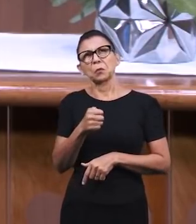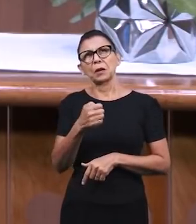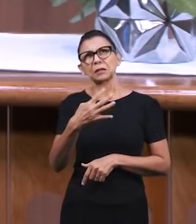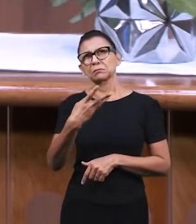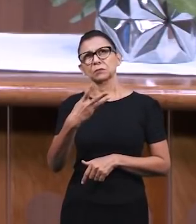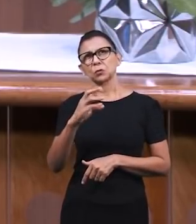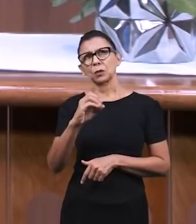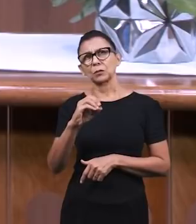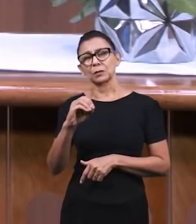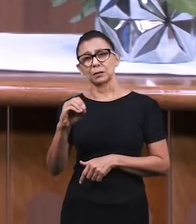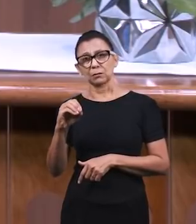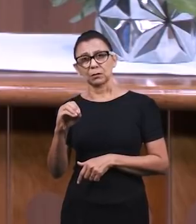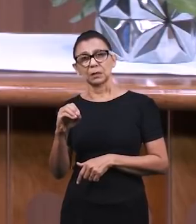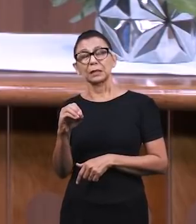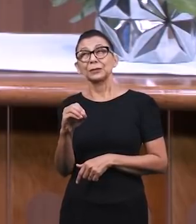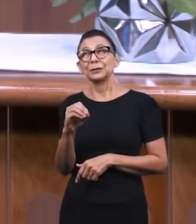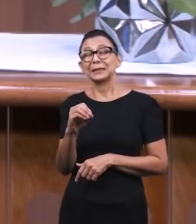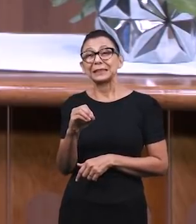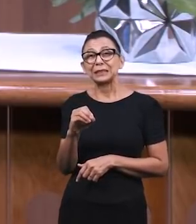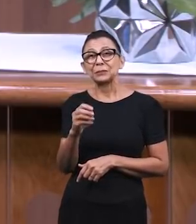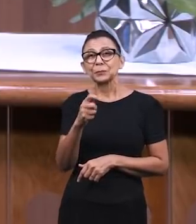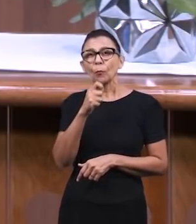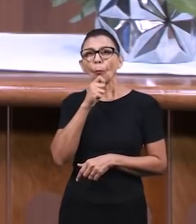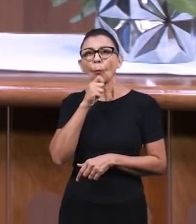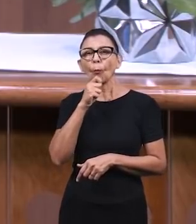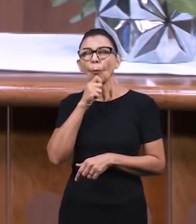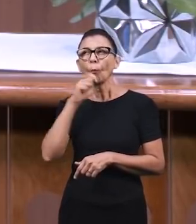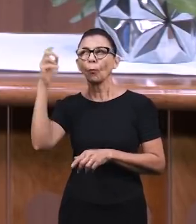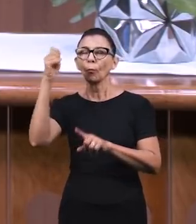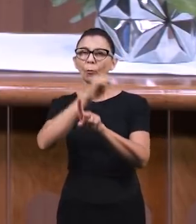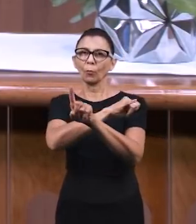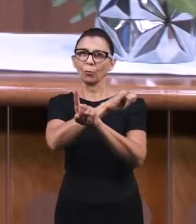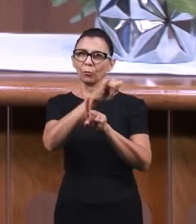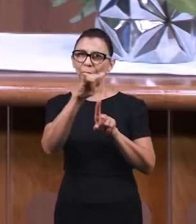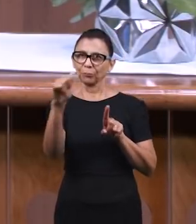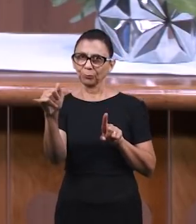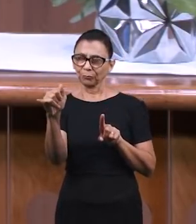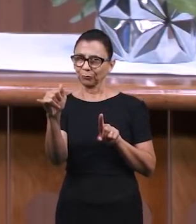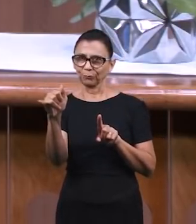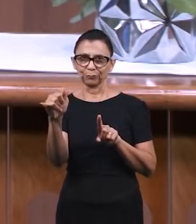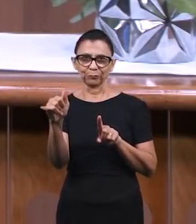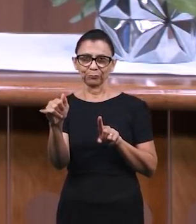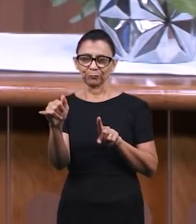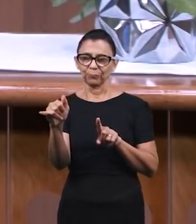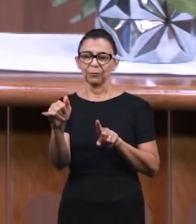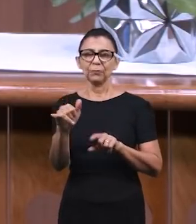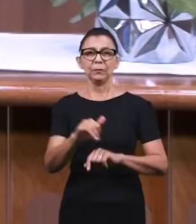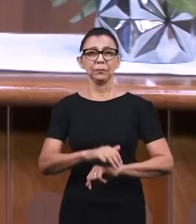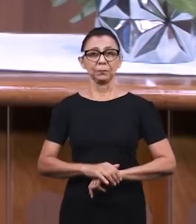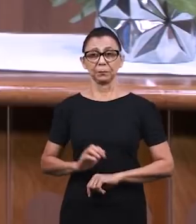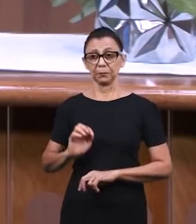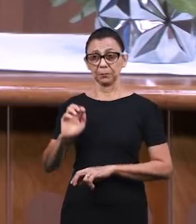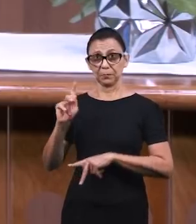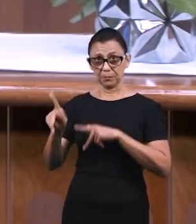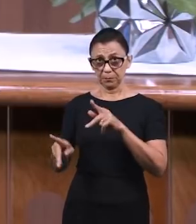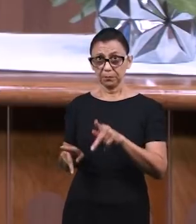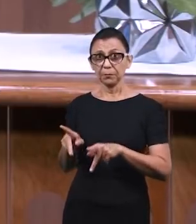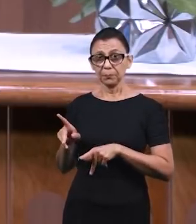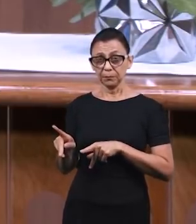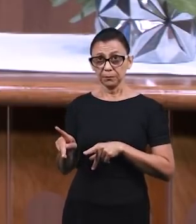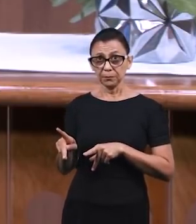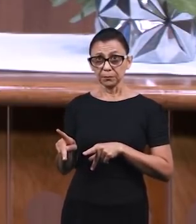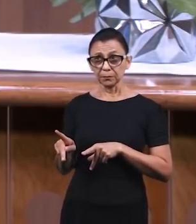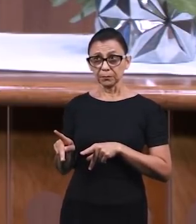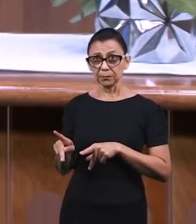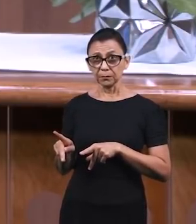mais ou menos 400 anos sem profecia, sem ministério profético para o povo. E o povo